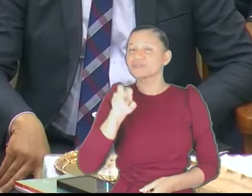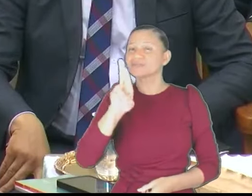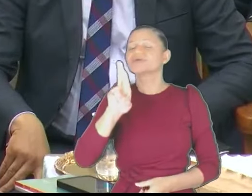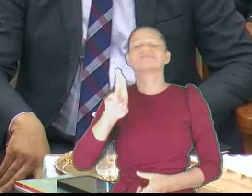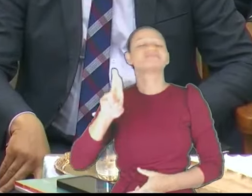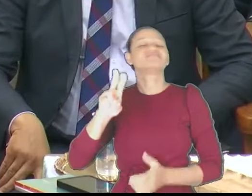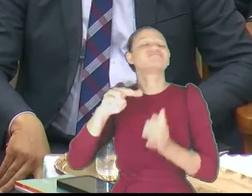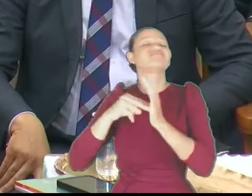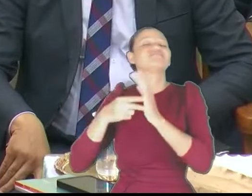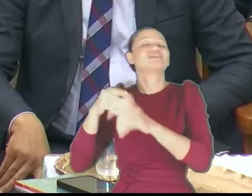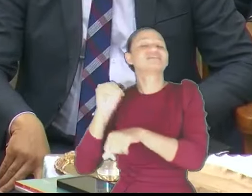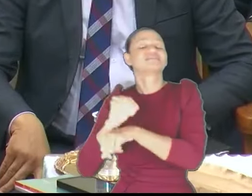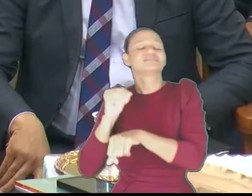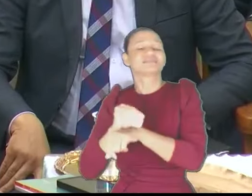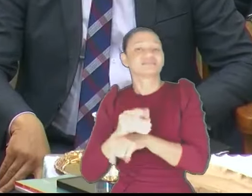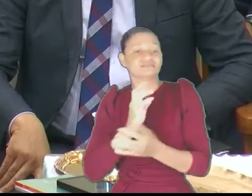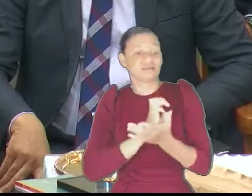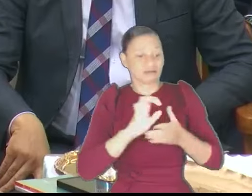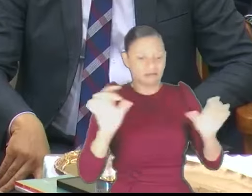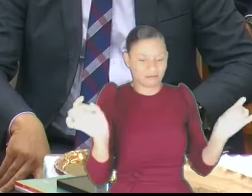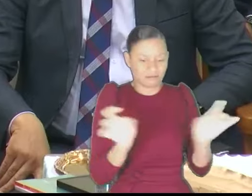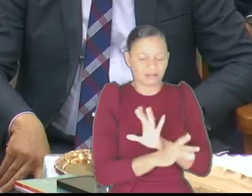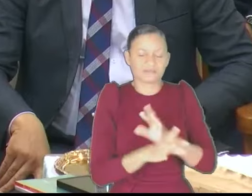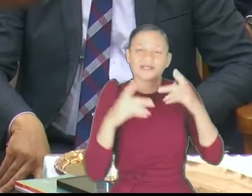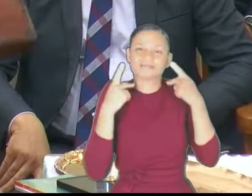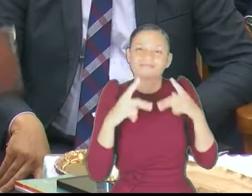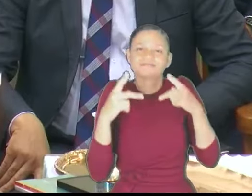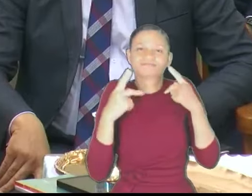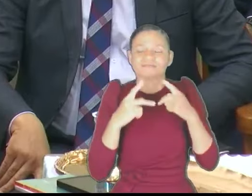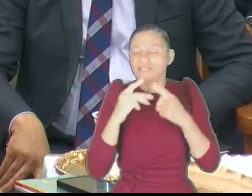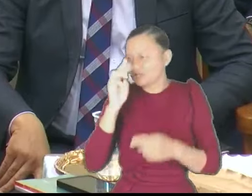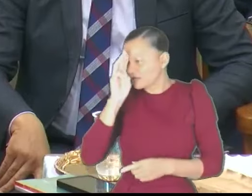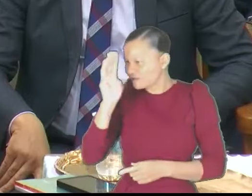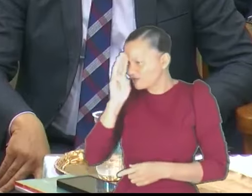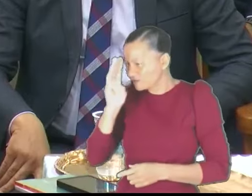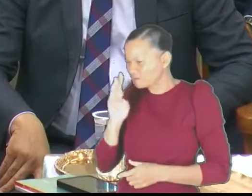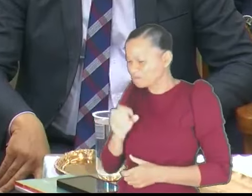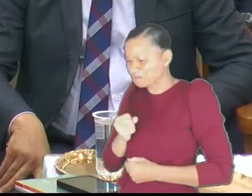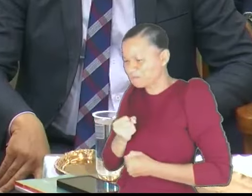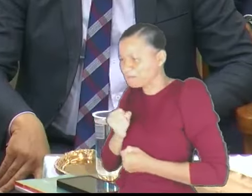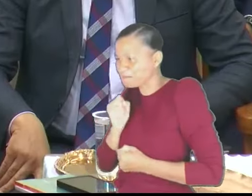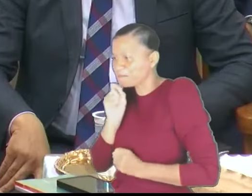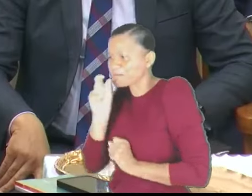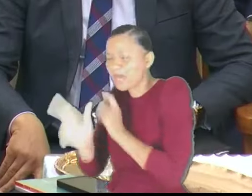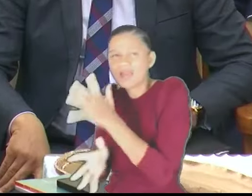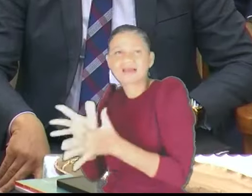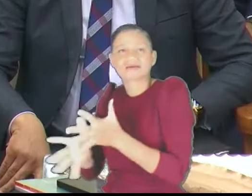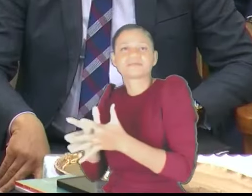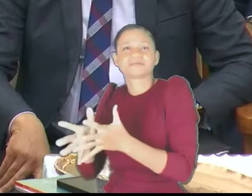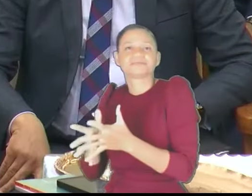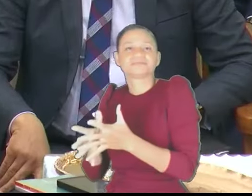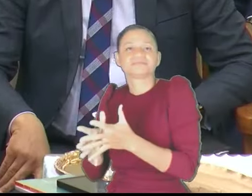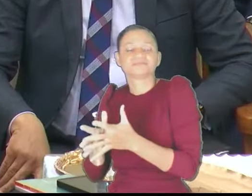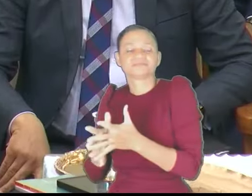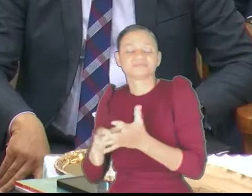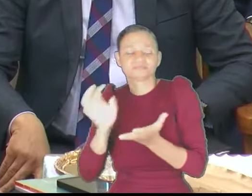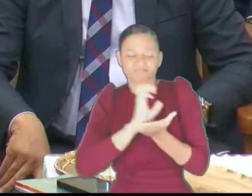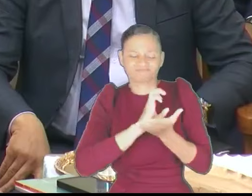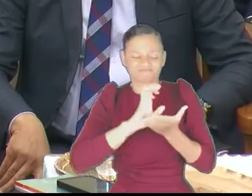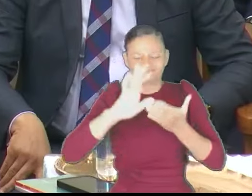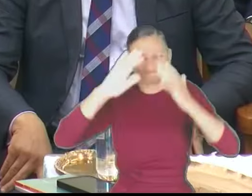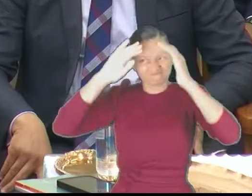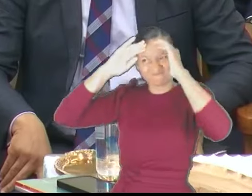Elias termina de pregar para Acabe, de soltar a palavra. Agora, Elias é comprometido com